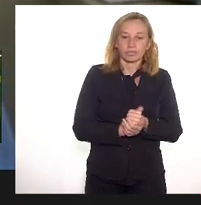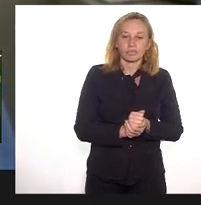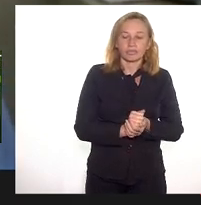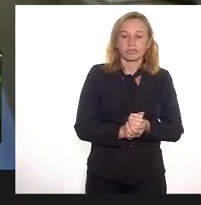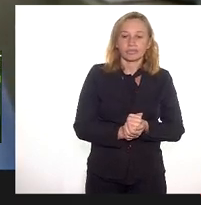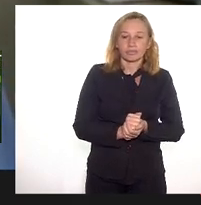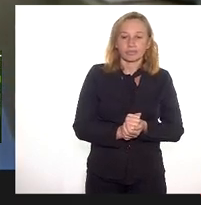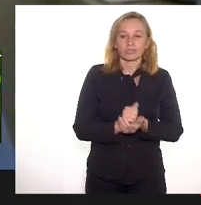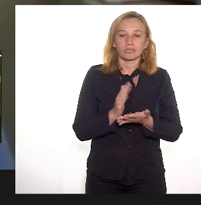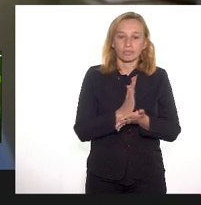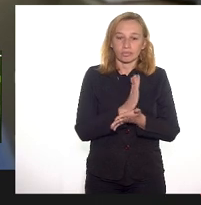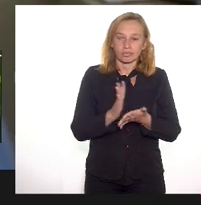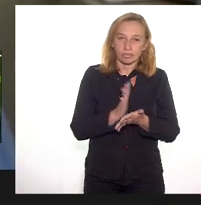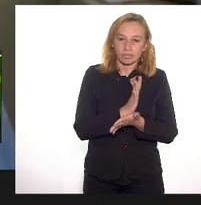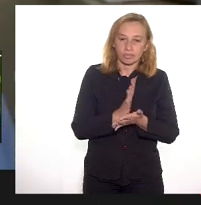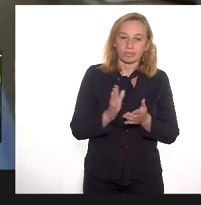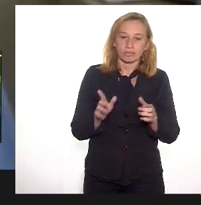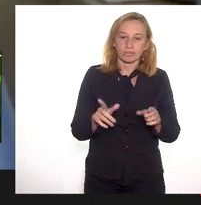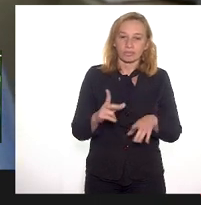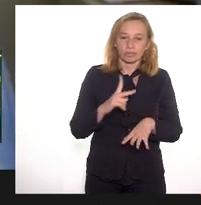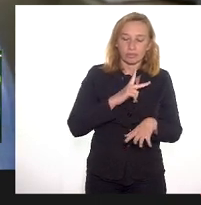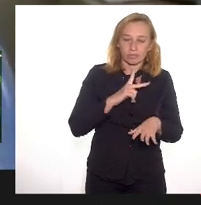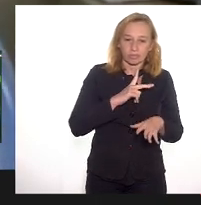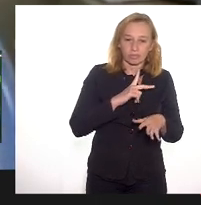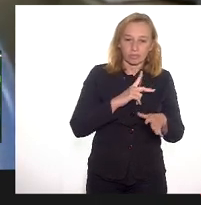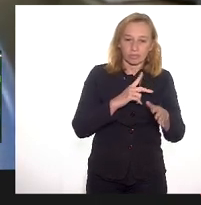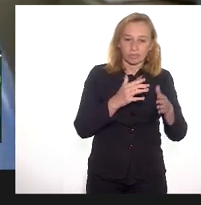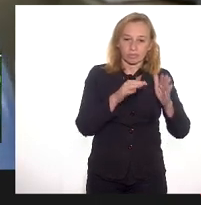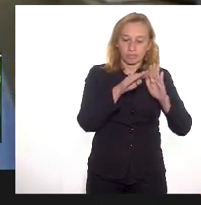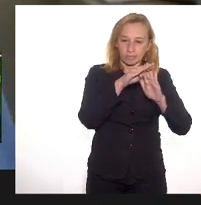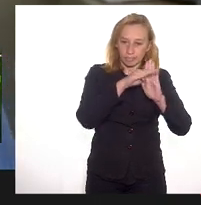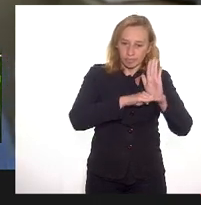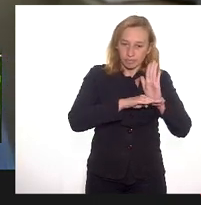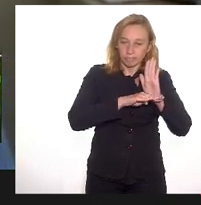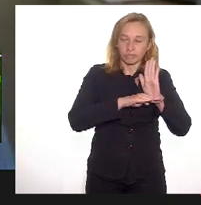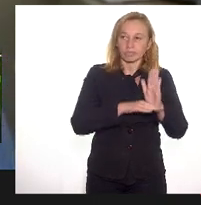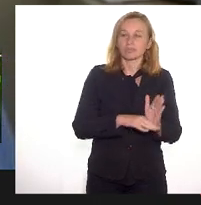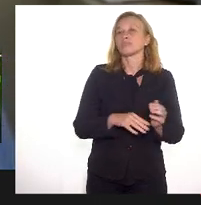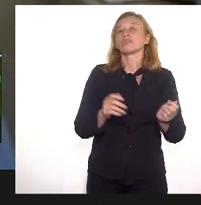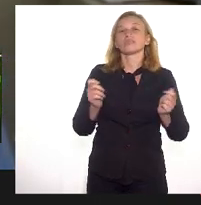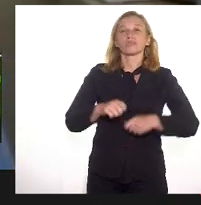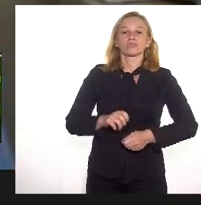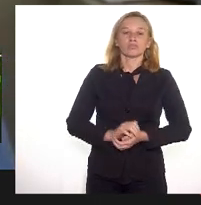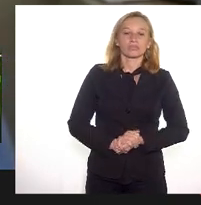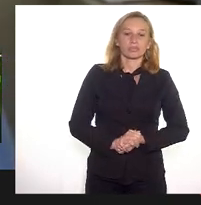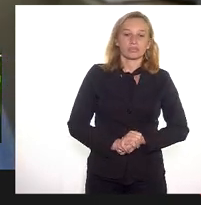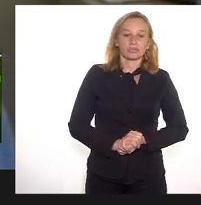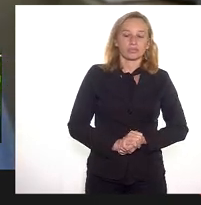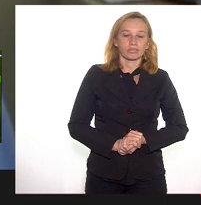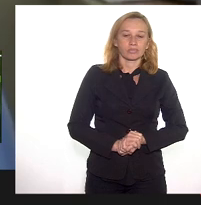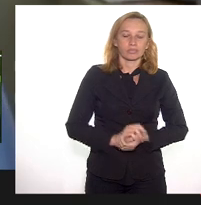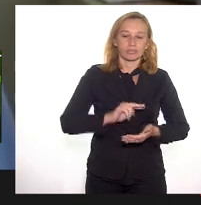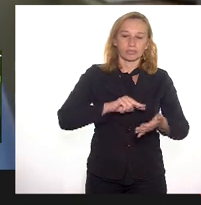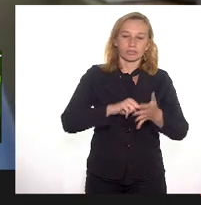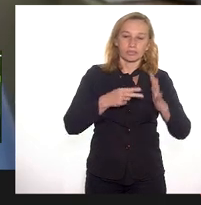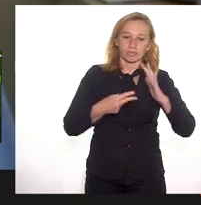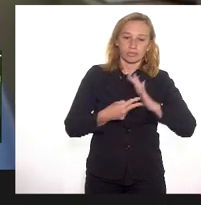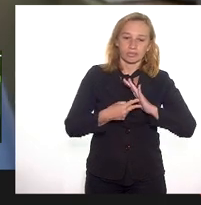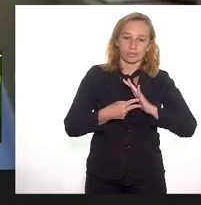muitas vezes até na própria norma que possibilita uma